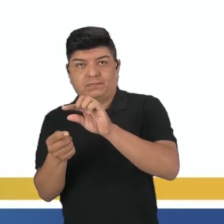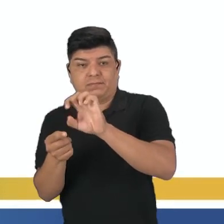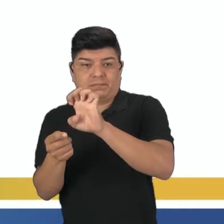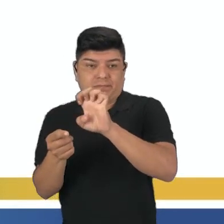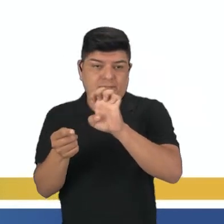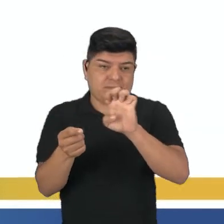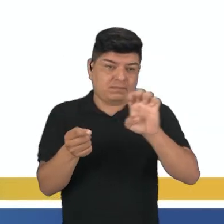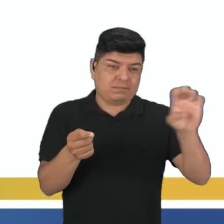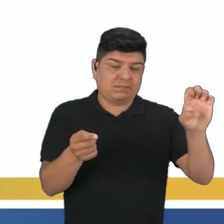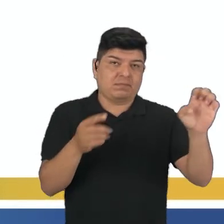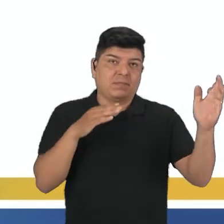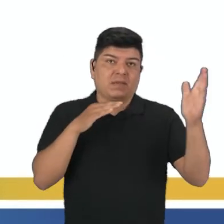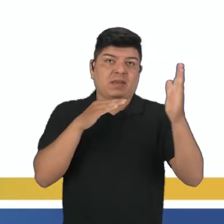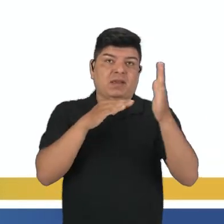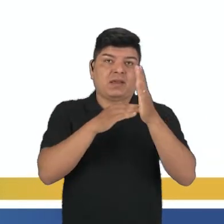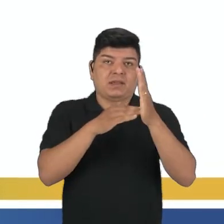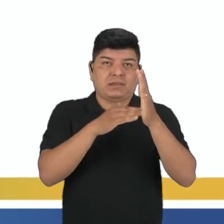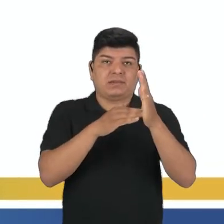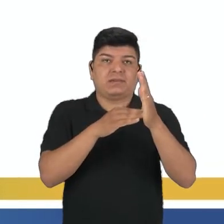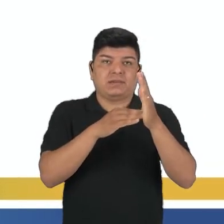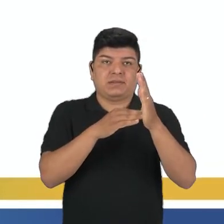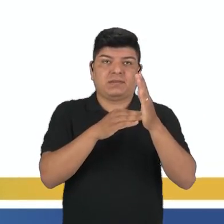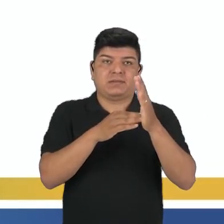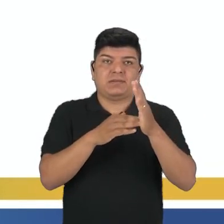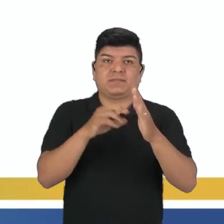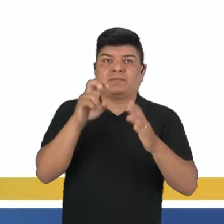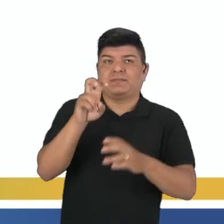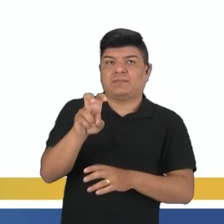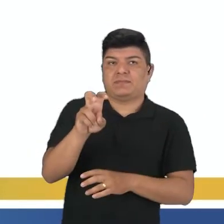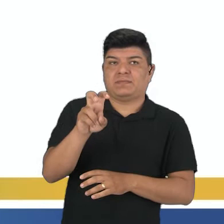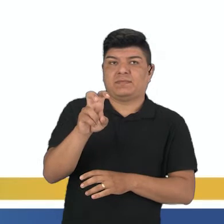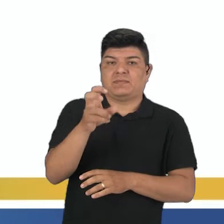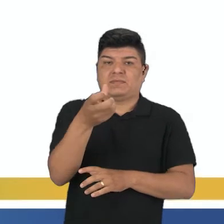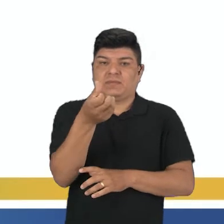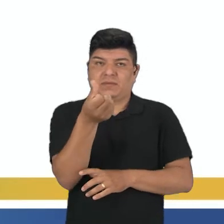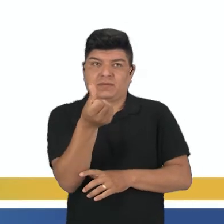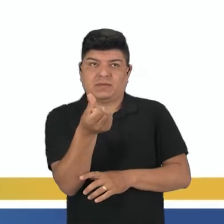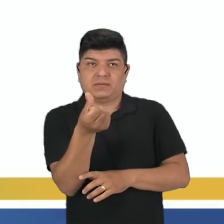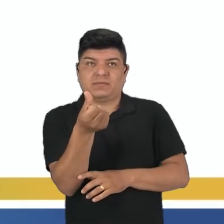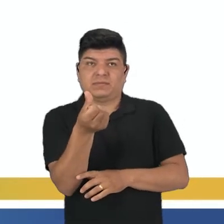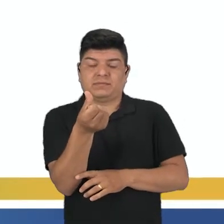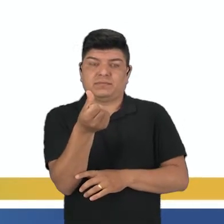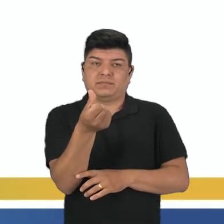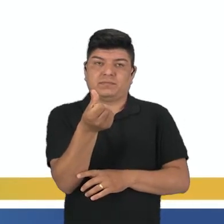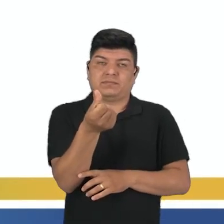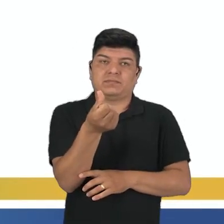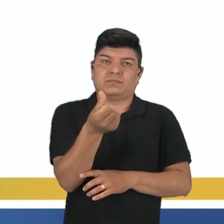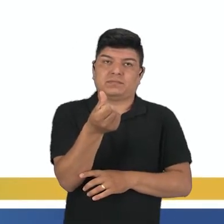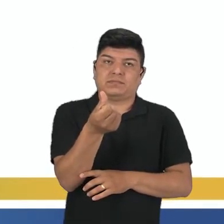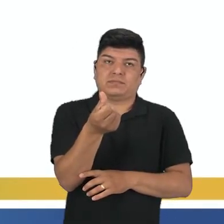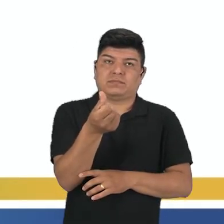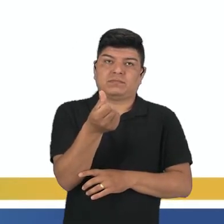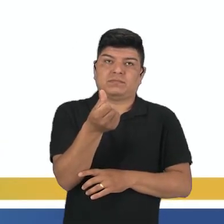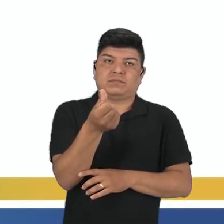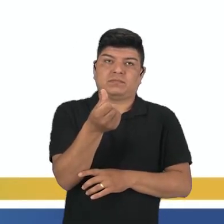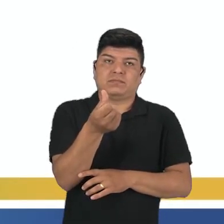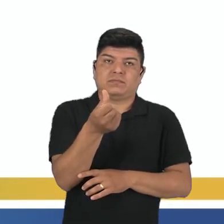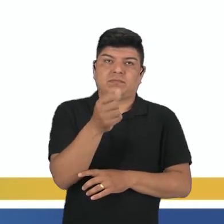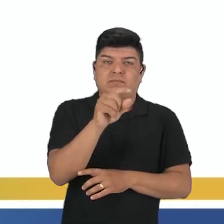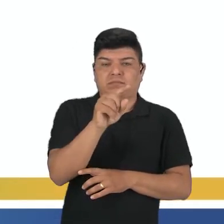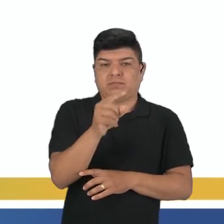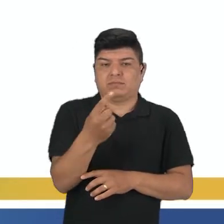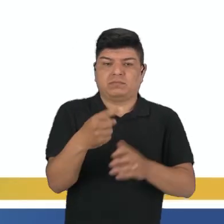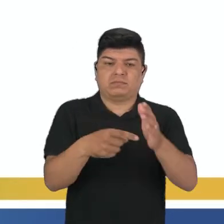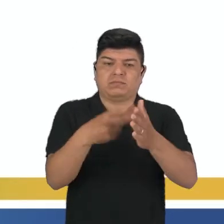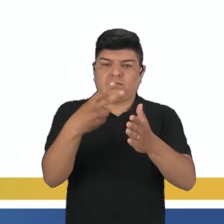para a esquerda até a vírgula ficar entre 5 e 6. Então, você vai deslocar ali uma